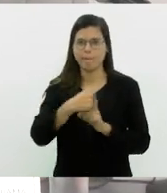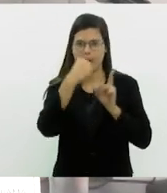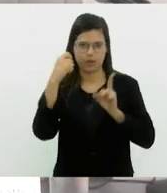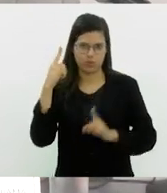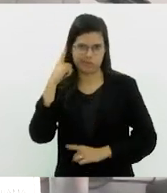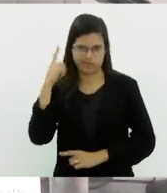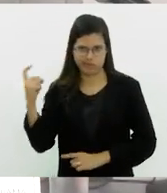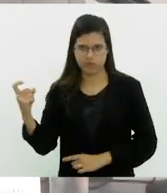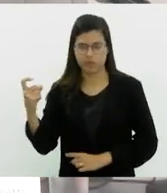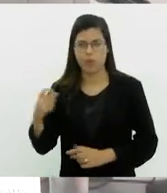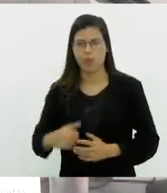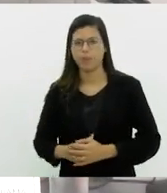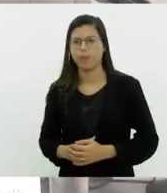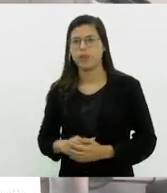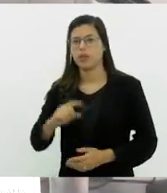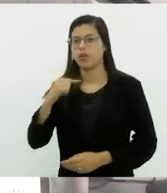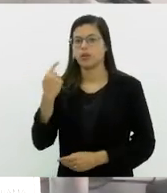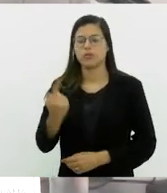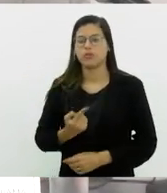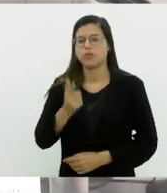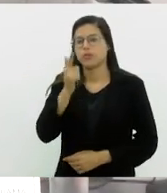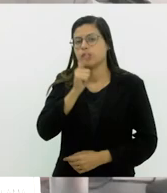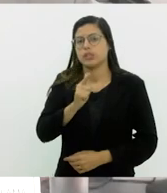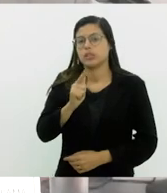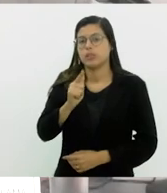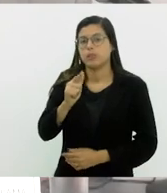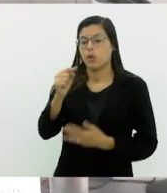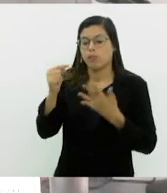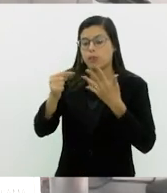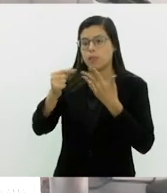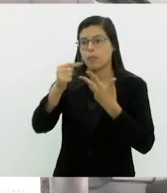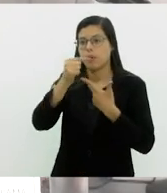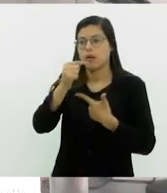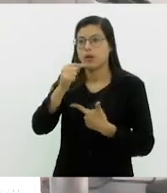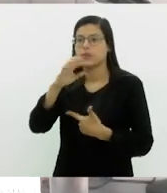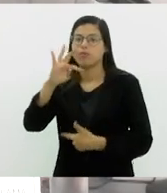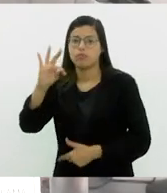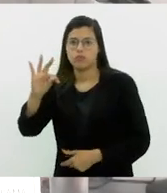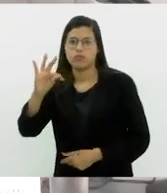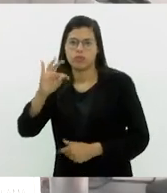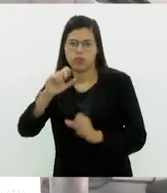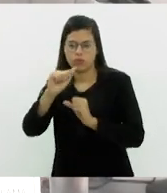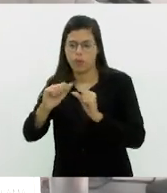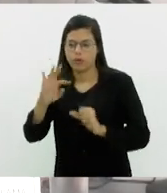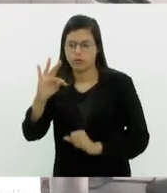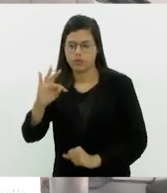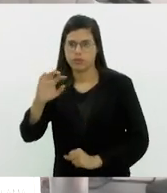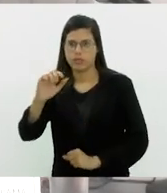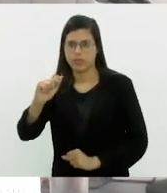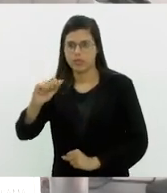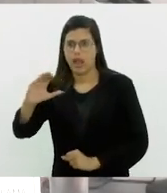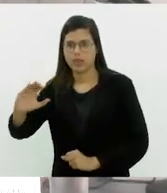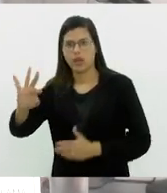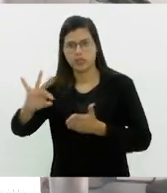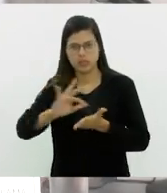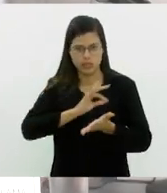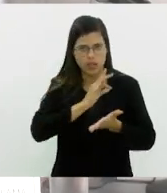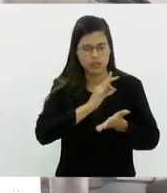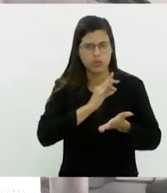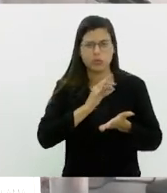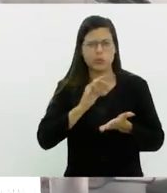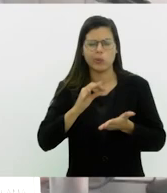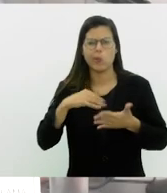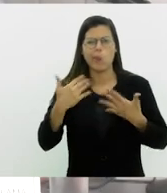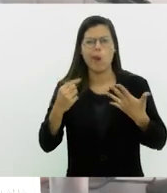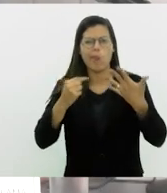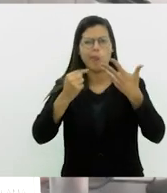sonoro, nós chegamos a várias conclusões que viraram um TAC que foi assinado. Resumidamente, quais eram esses pontos